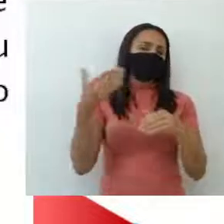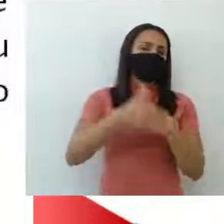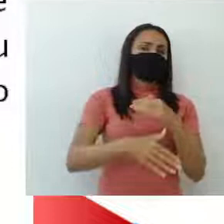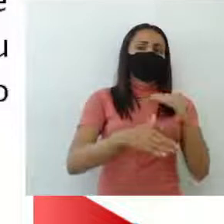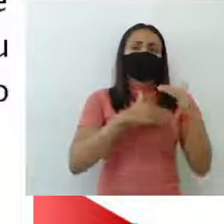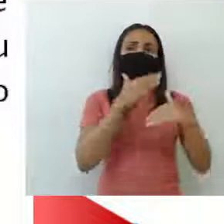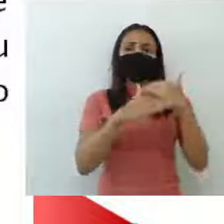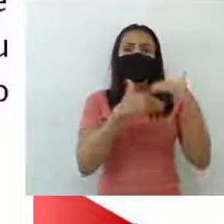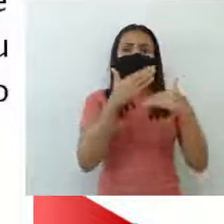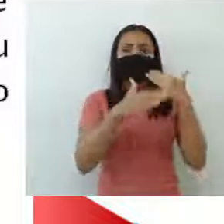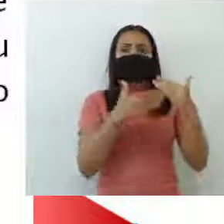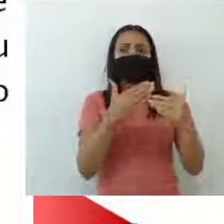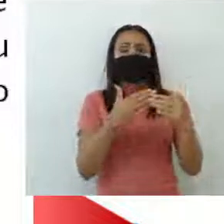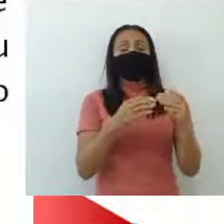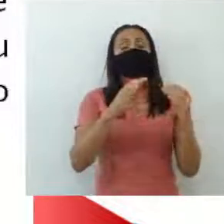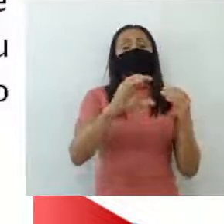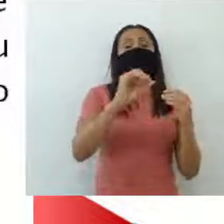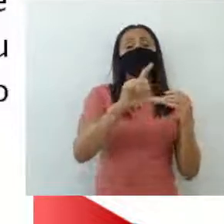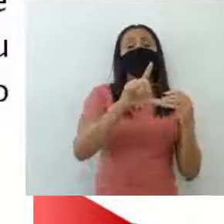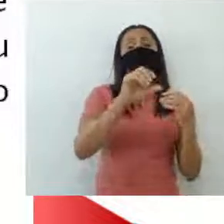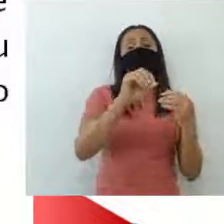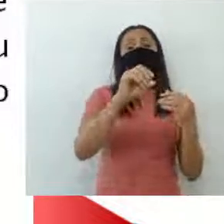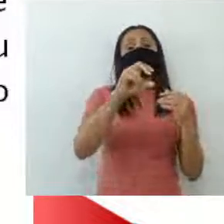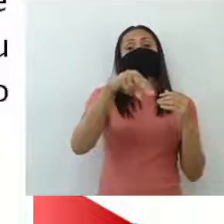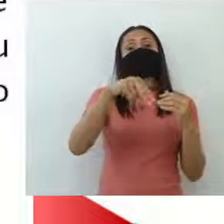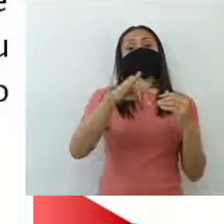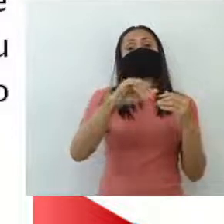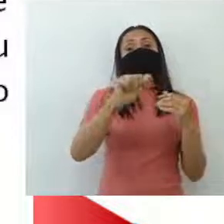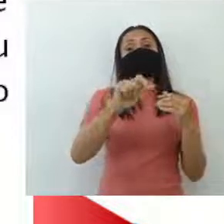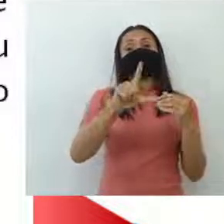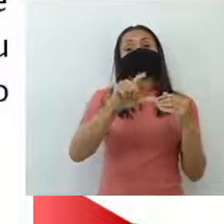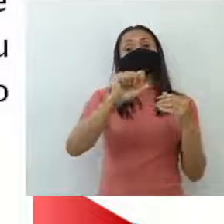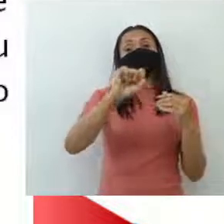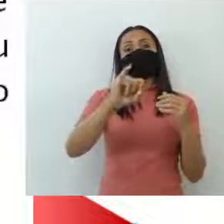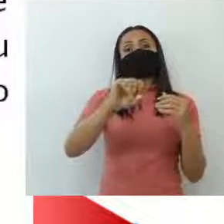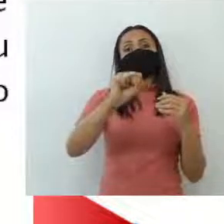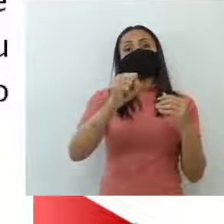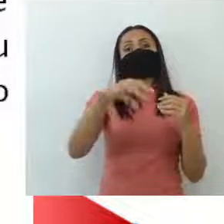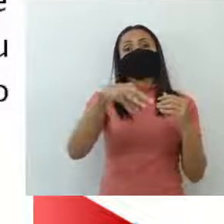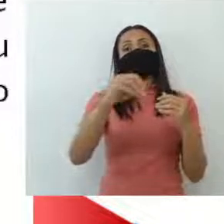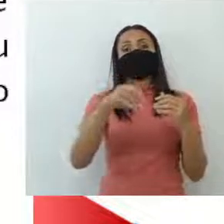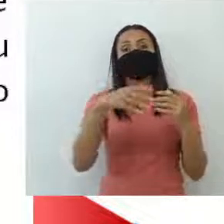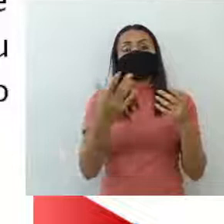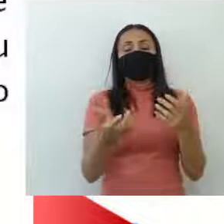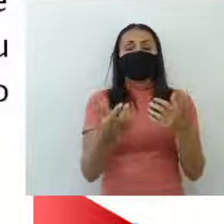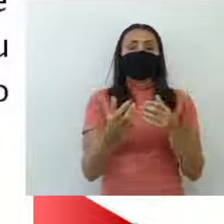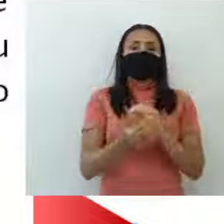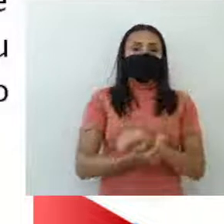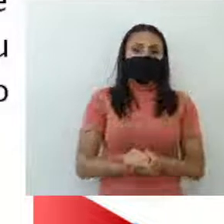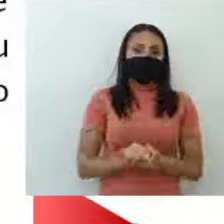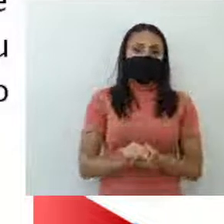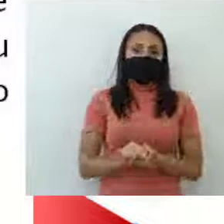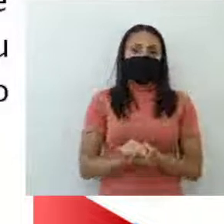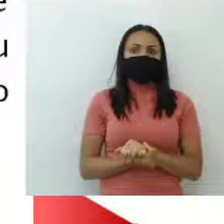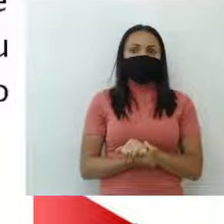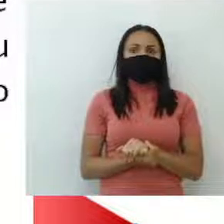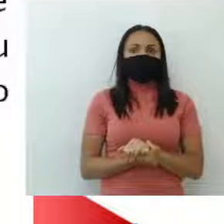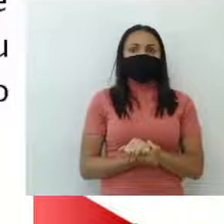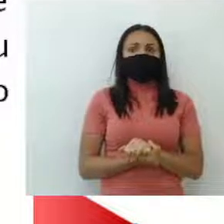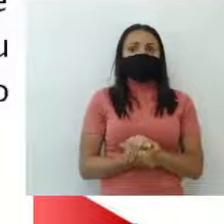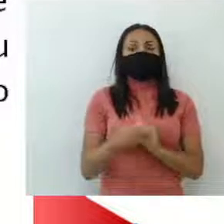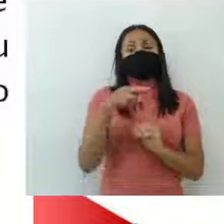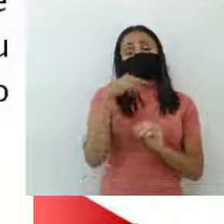aí de colonialismo. Então as colônias eram exploradas por quem? Pela metrópole, né? Então